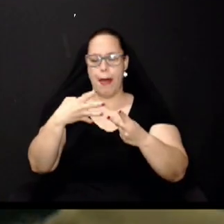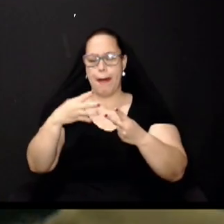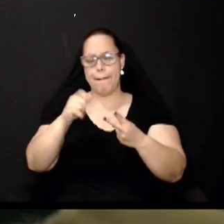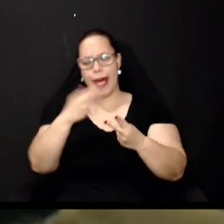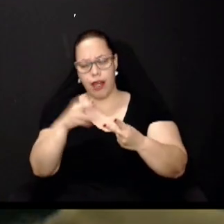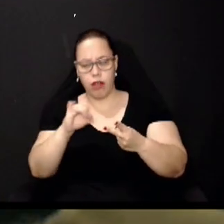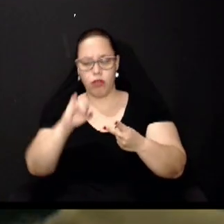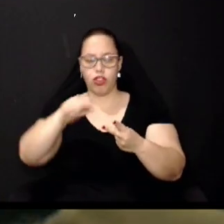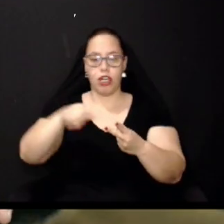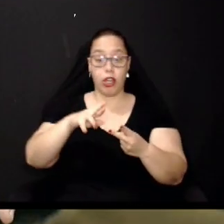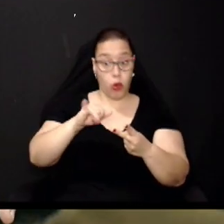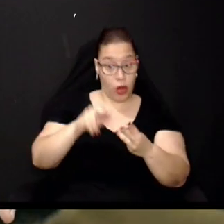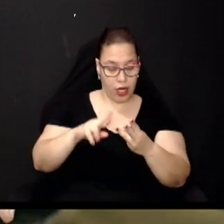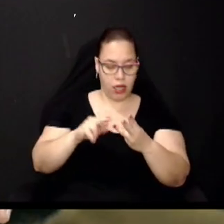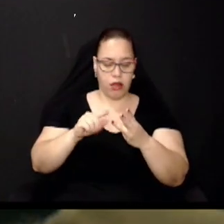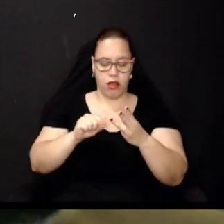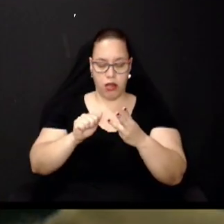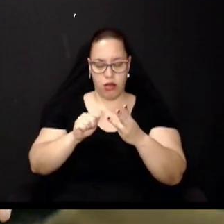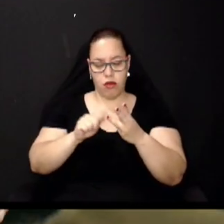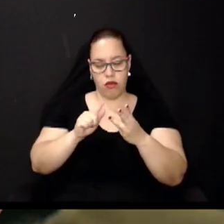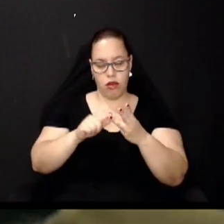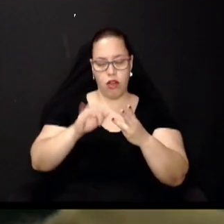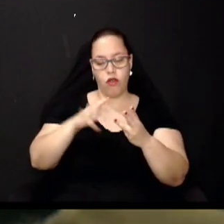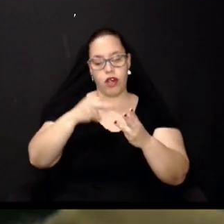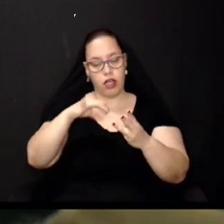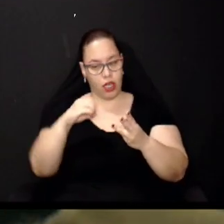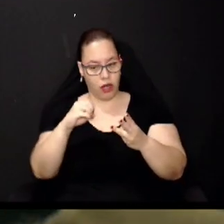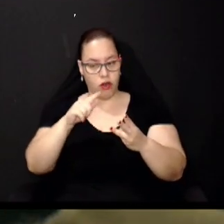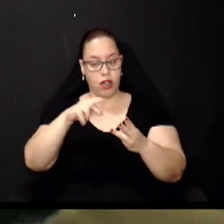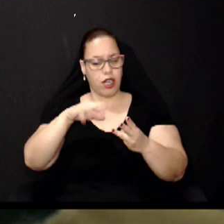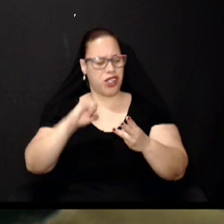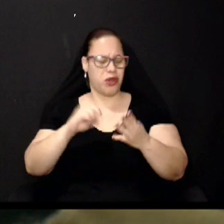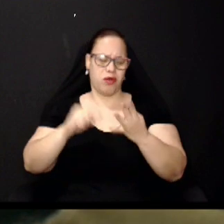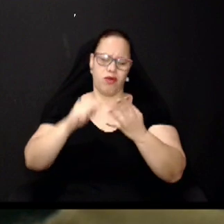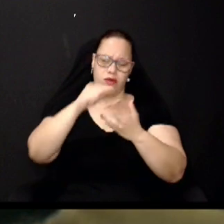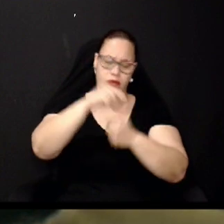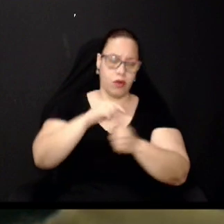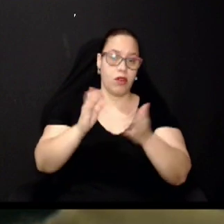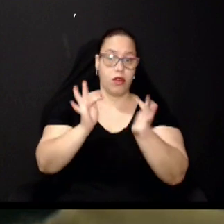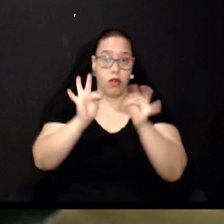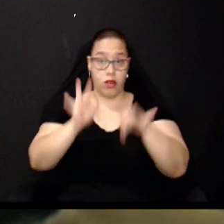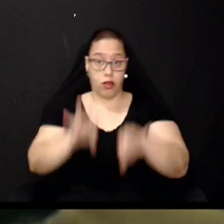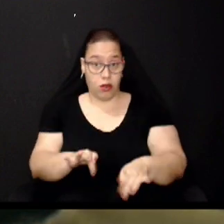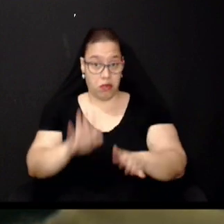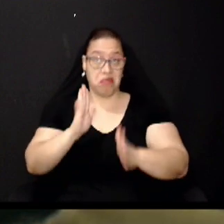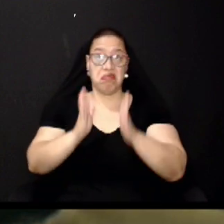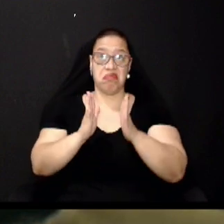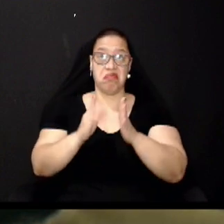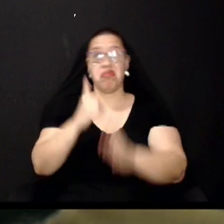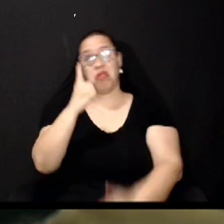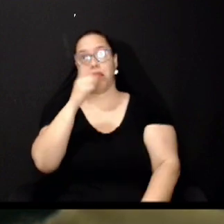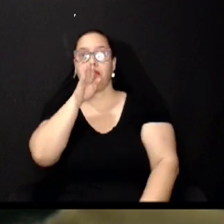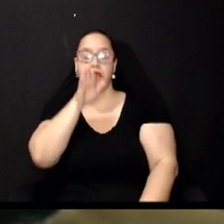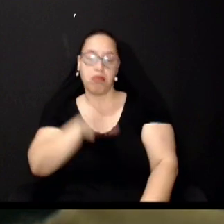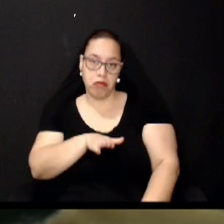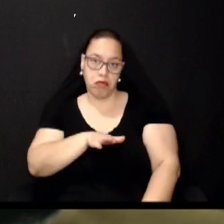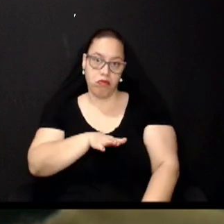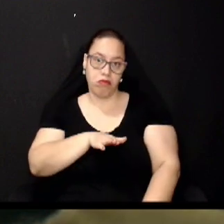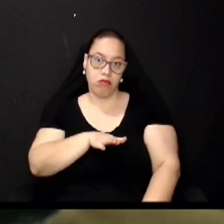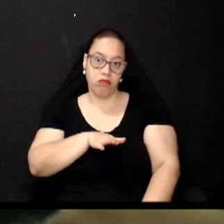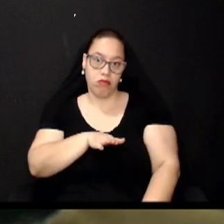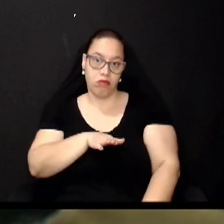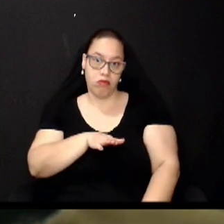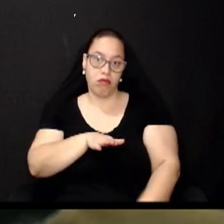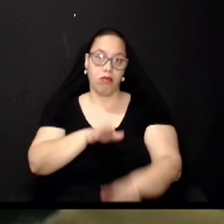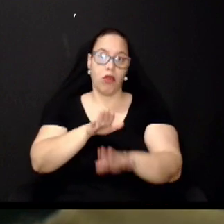Osório, Francisco Glicério, entre outras. O encerramento está previsto para 1 da tarde, com ato público no Largo do Rosário. O